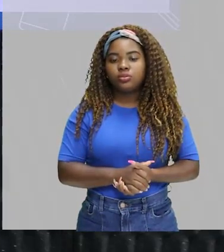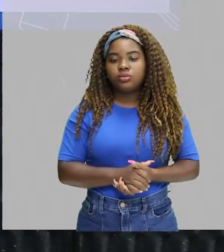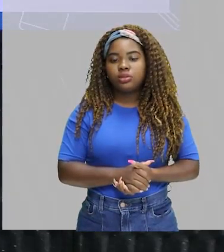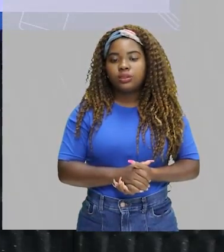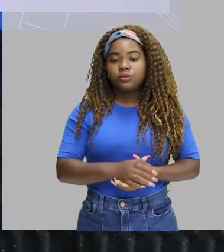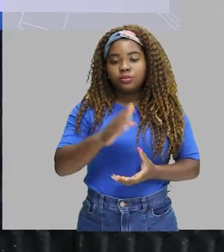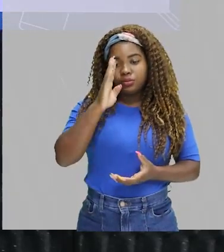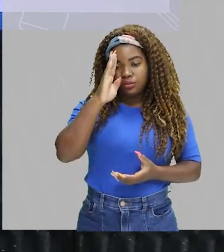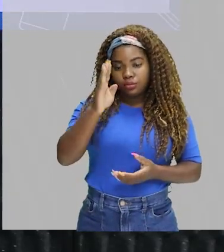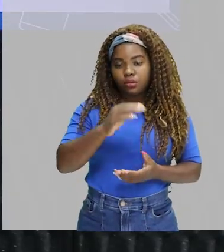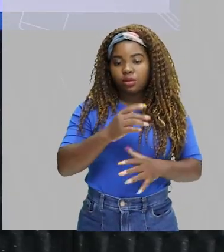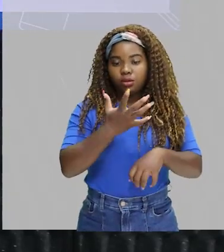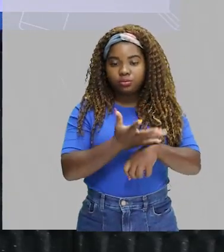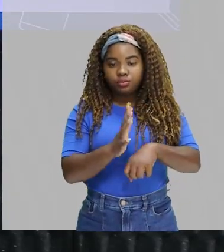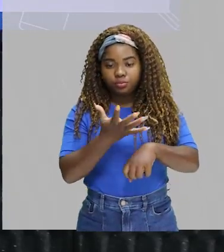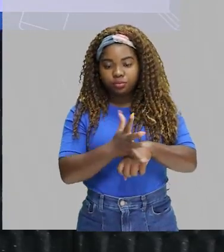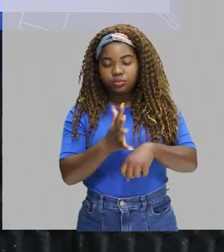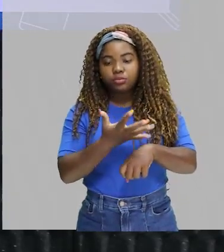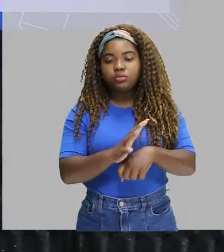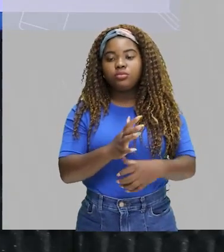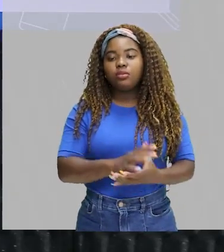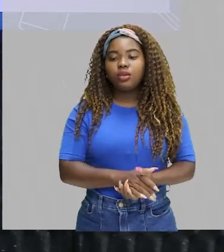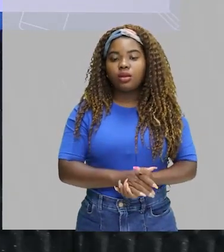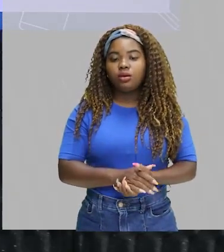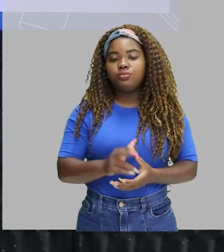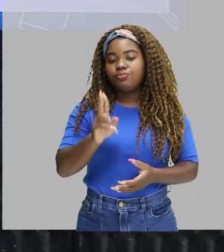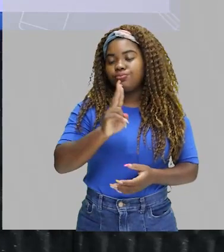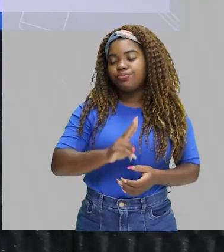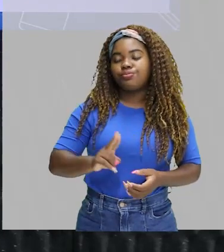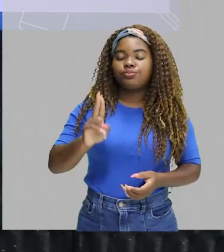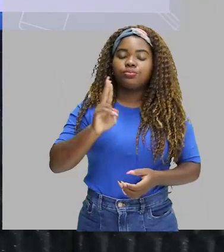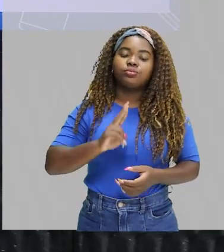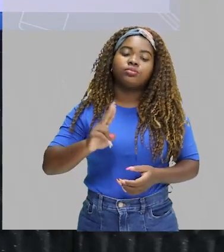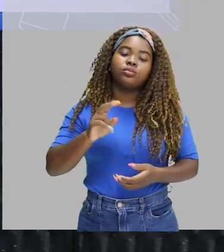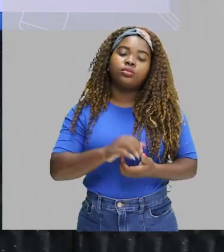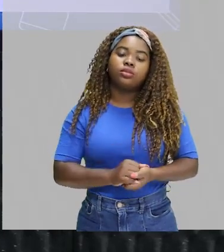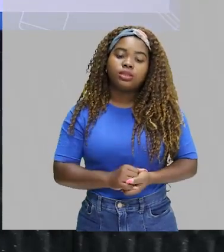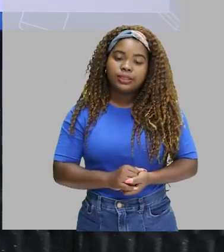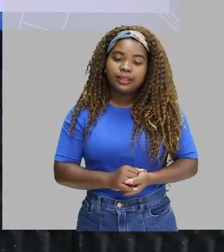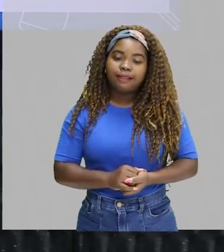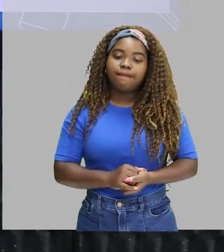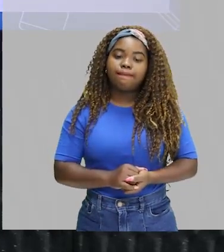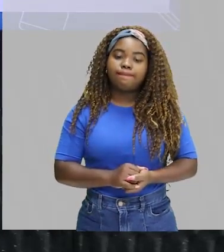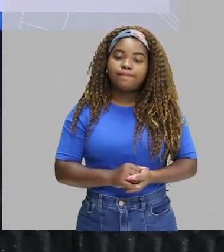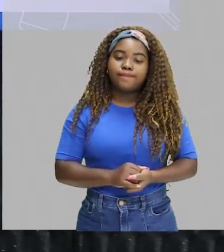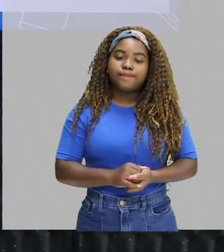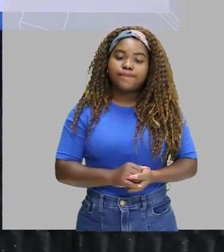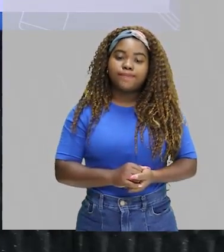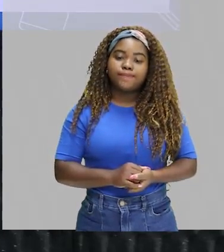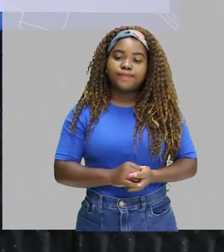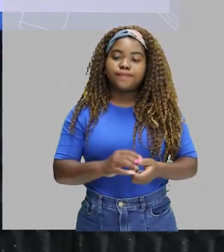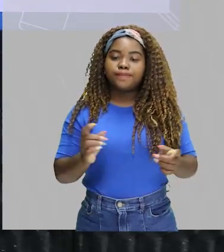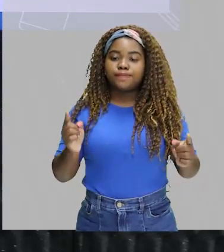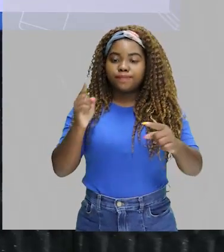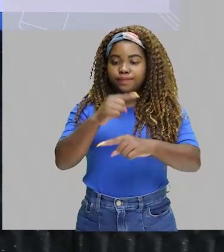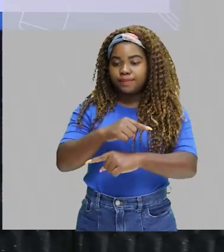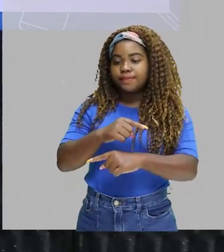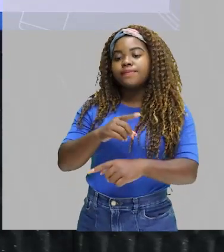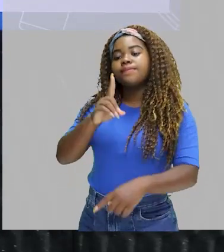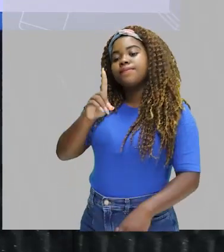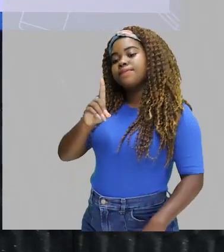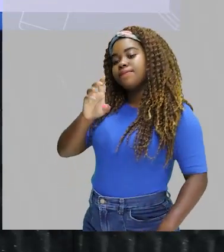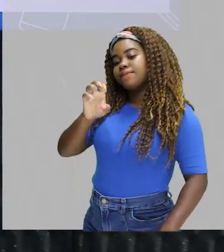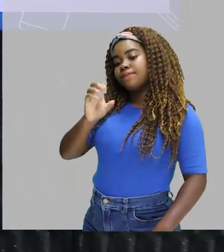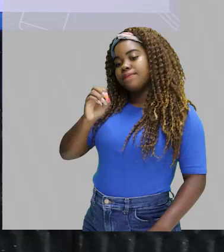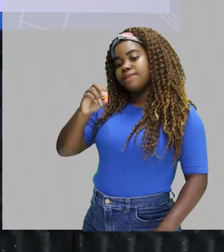pragmático, prático, é muito utilizado para se contrapor à famosa deontologia, que é a ética